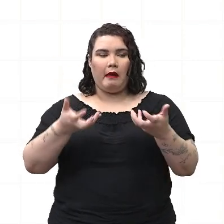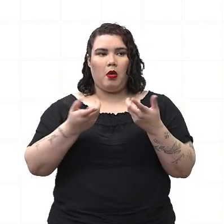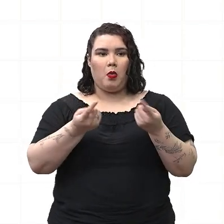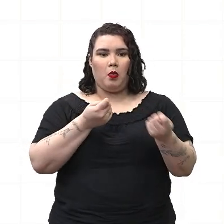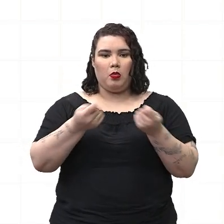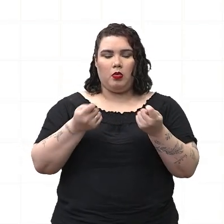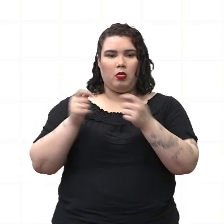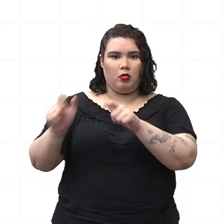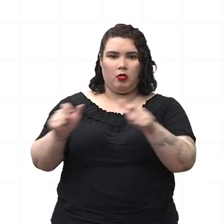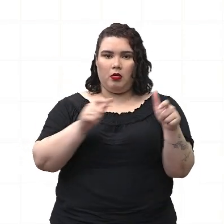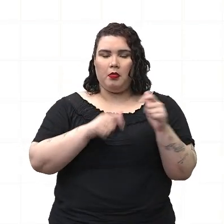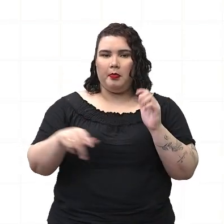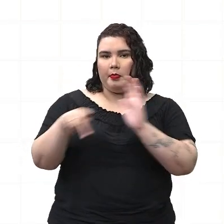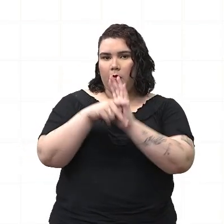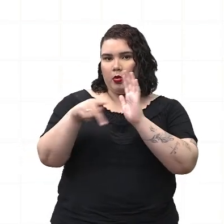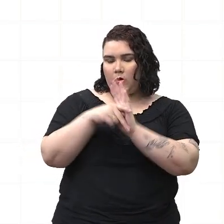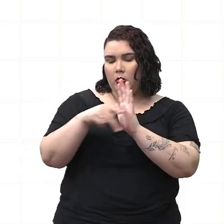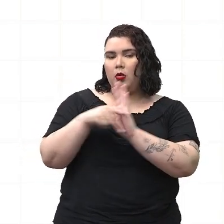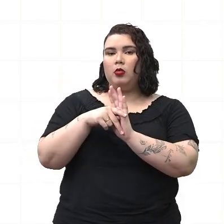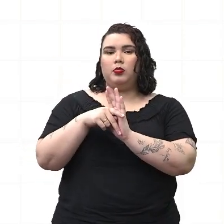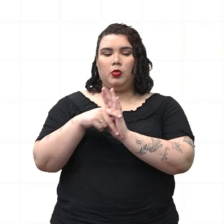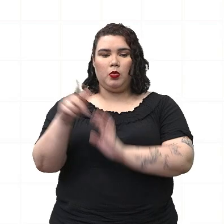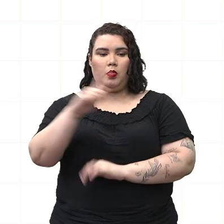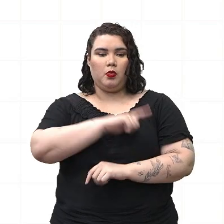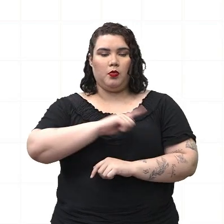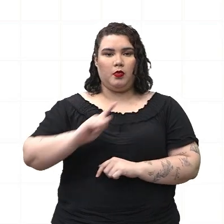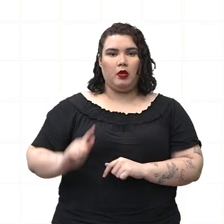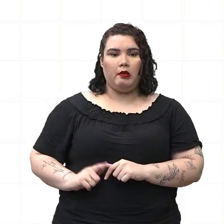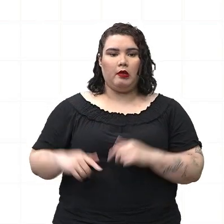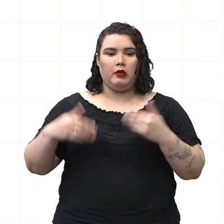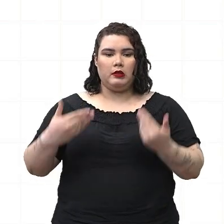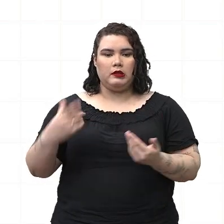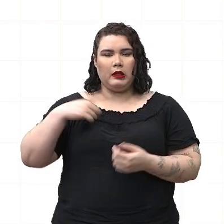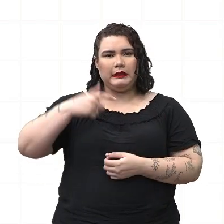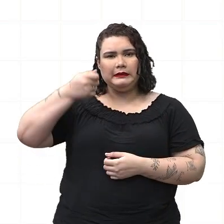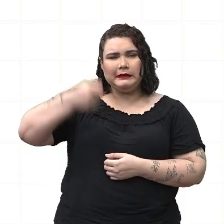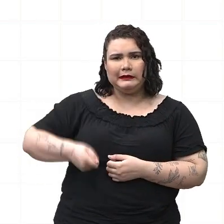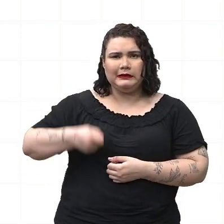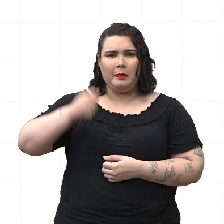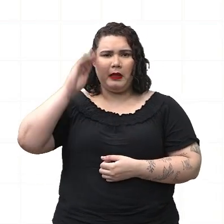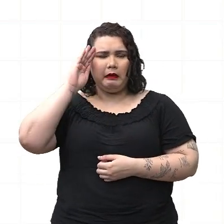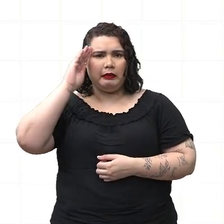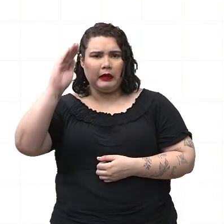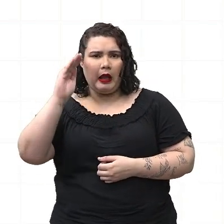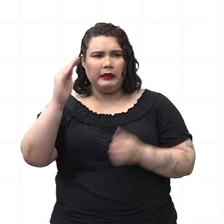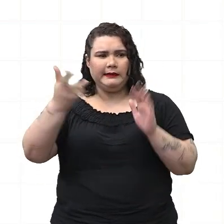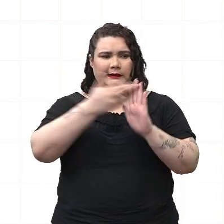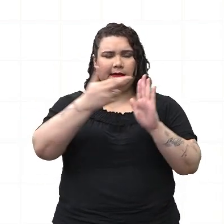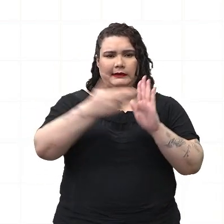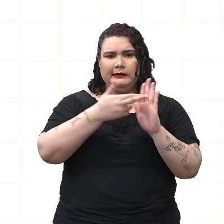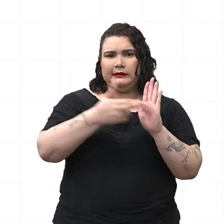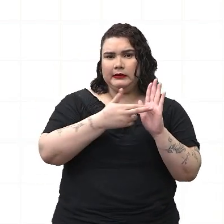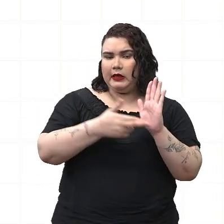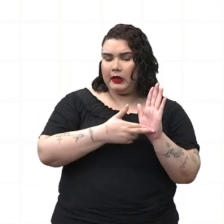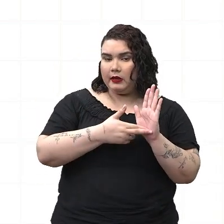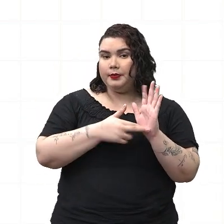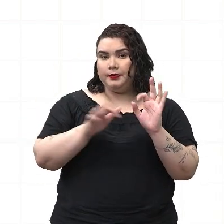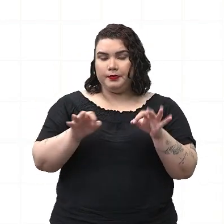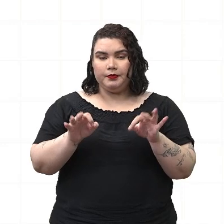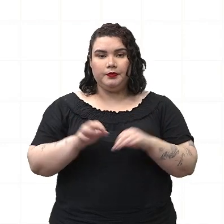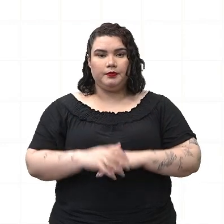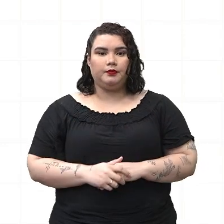comum de ditaduras, é muito comum de governos assim muito conservadores, né, muito militantes nesse sentido, né?